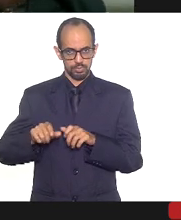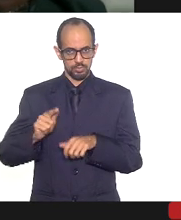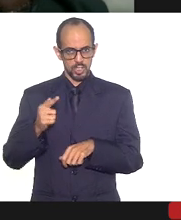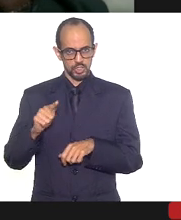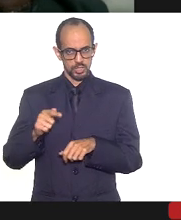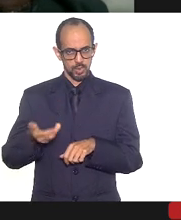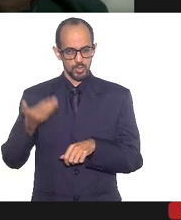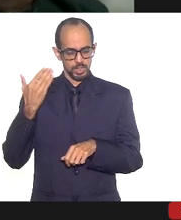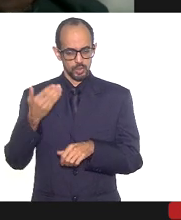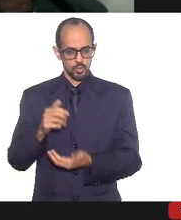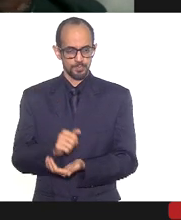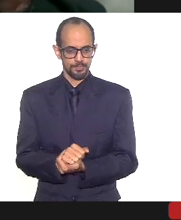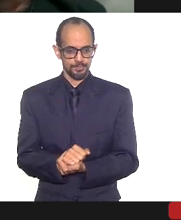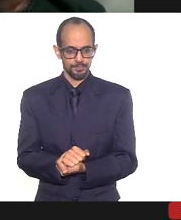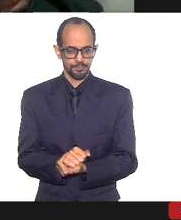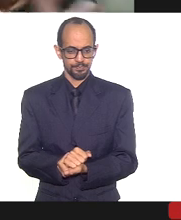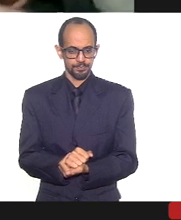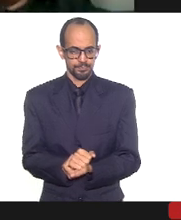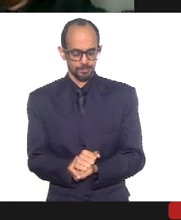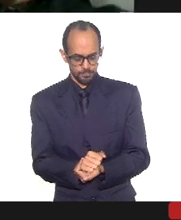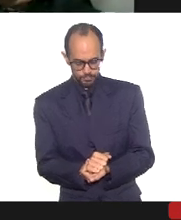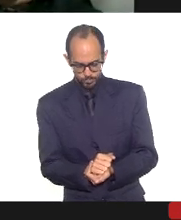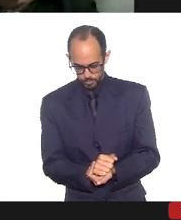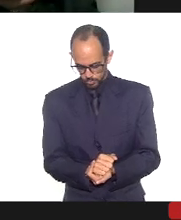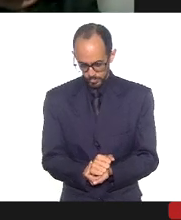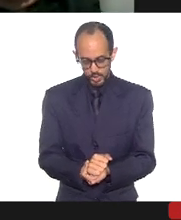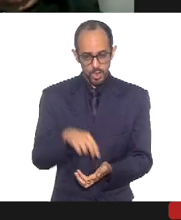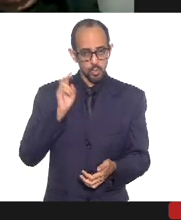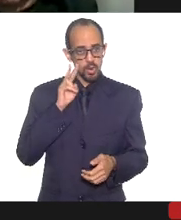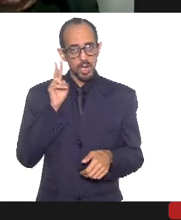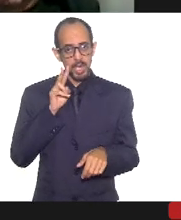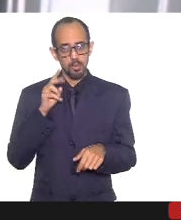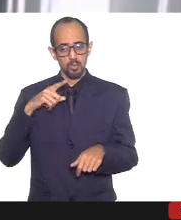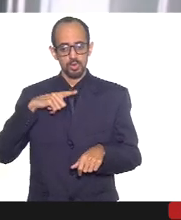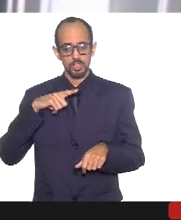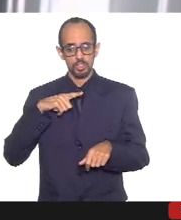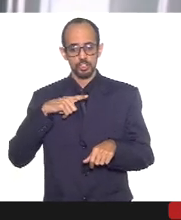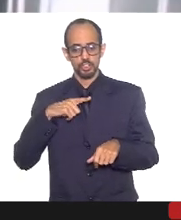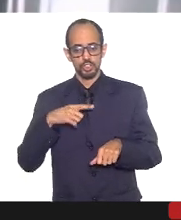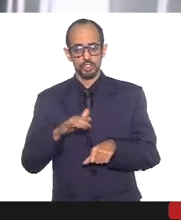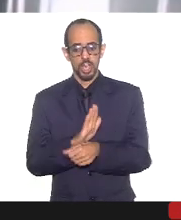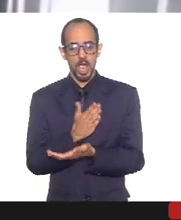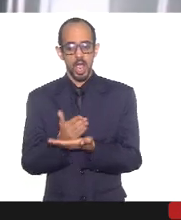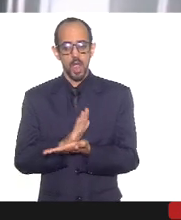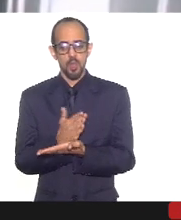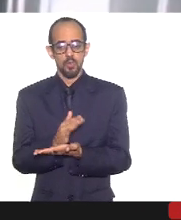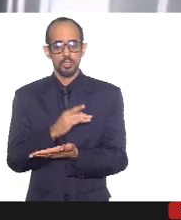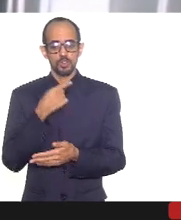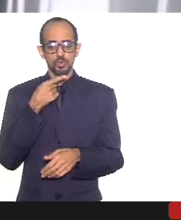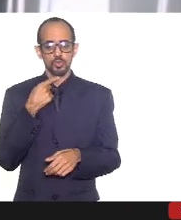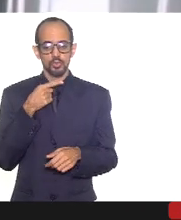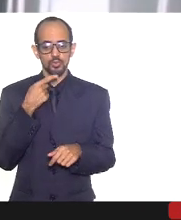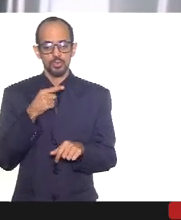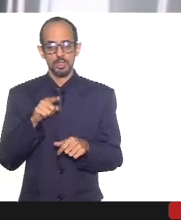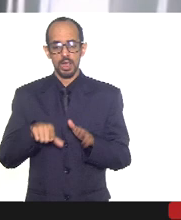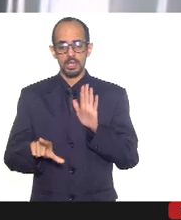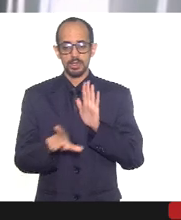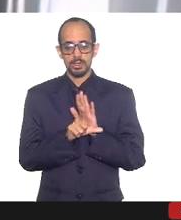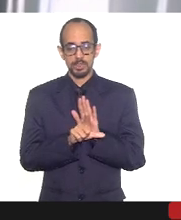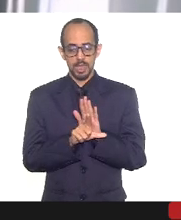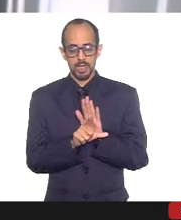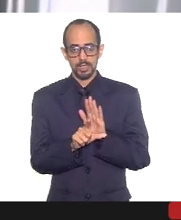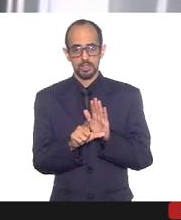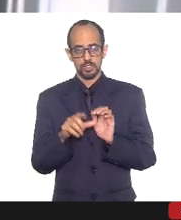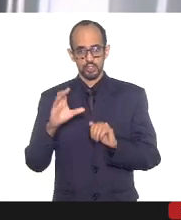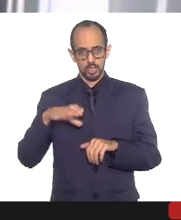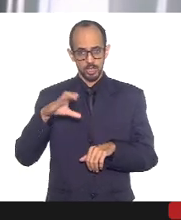eu me lembro, deputado, secretário Conte Bittencourt, que eu, inclusive, trouxe elementos da nossa legislação municipal em Niterói, quando nós alteramos